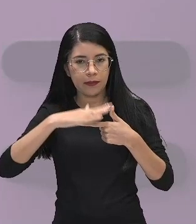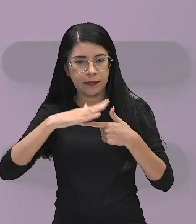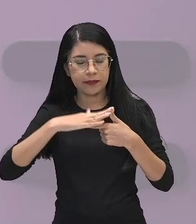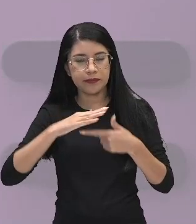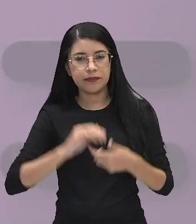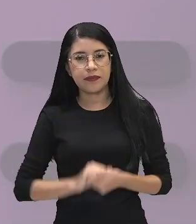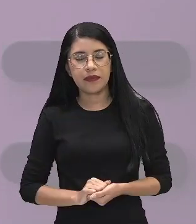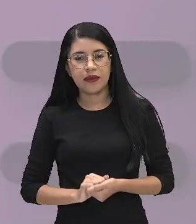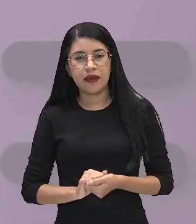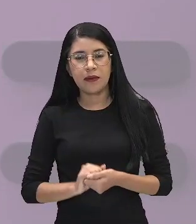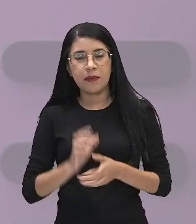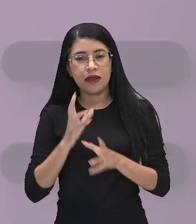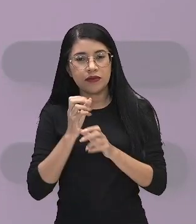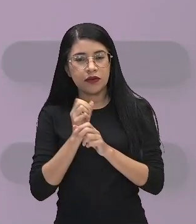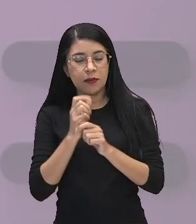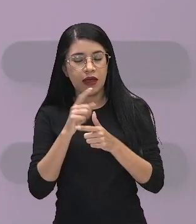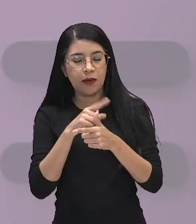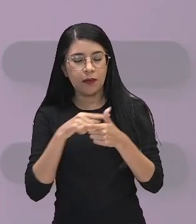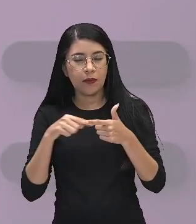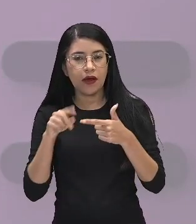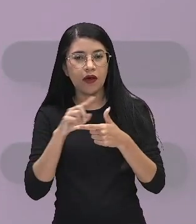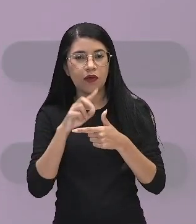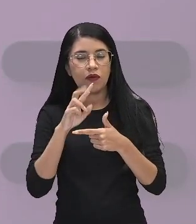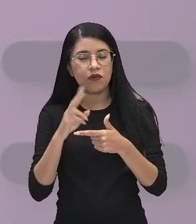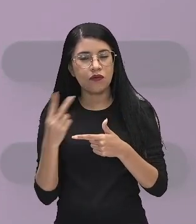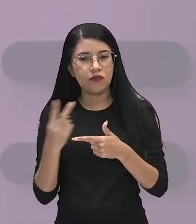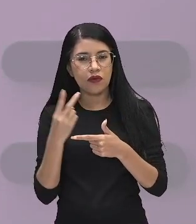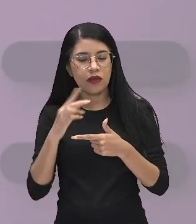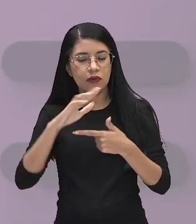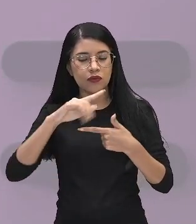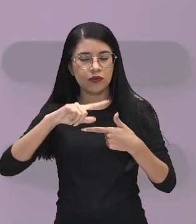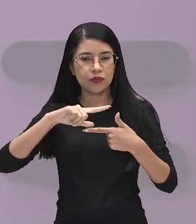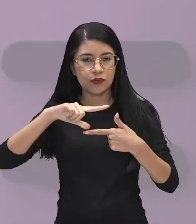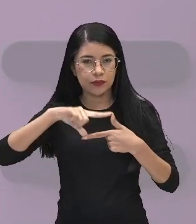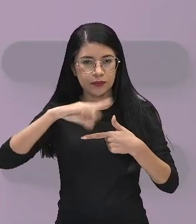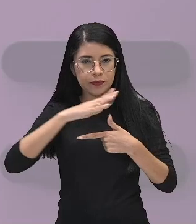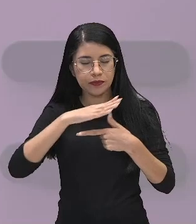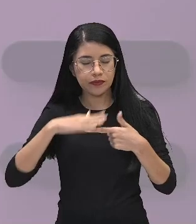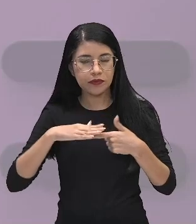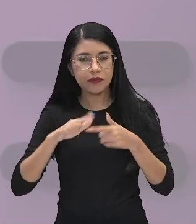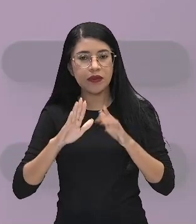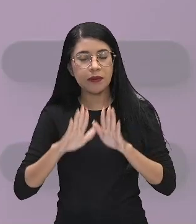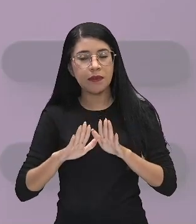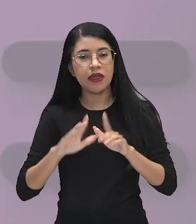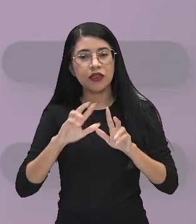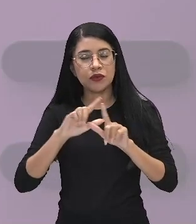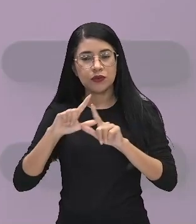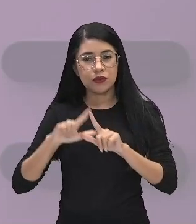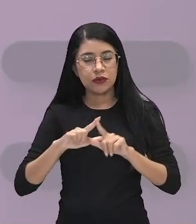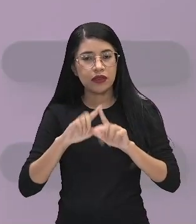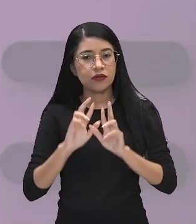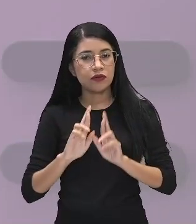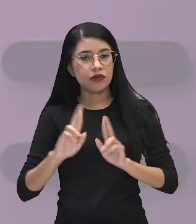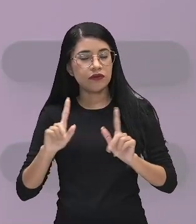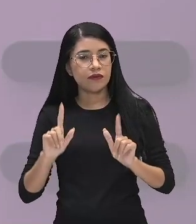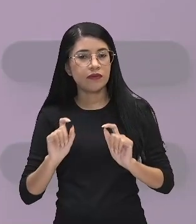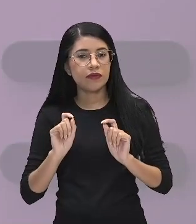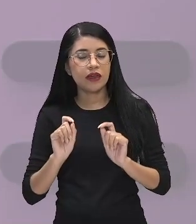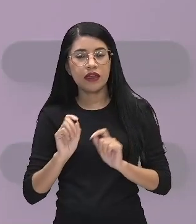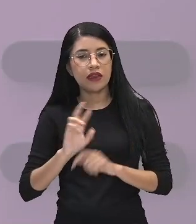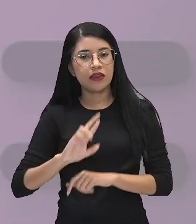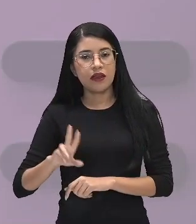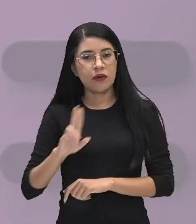Mas isso é no caso do triângulo retângulo, tá? No caso de um triângulo qualquer, nós não podemos aplicar